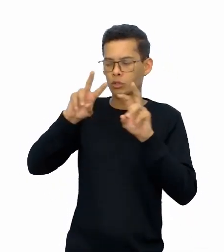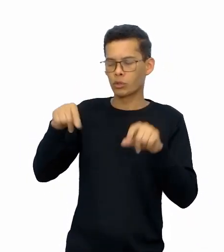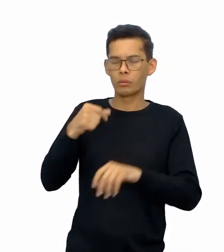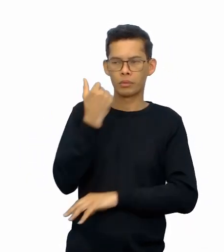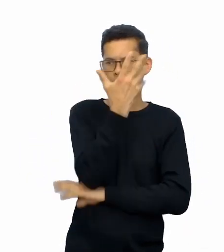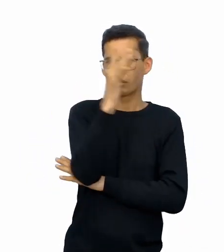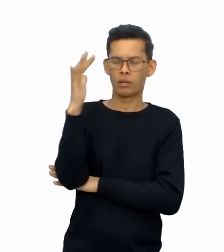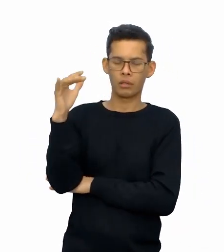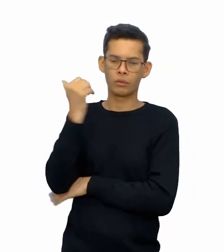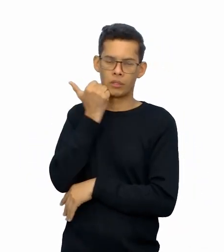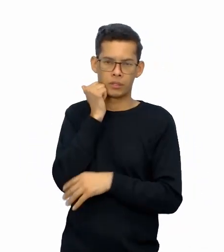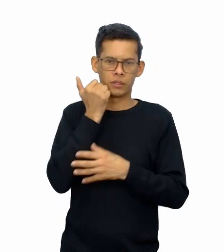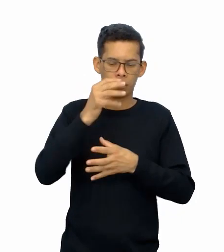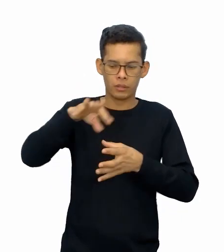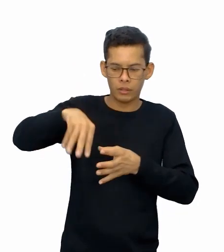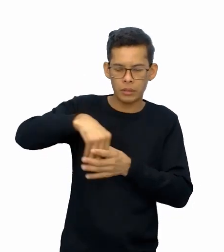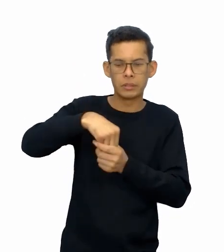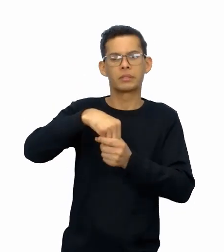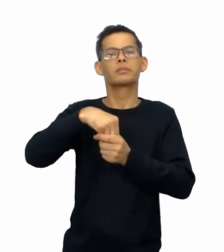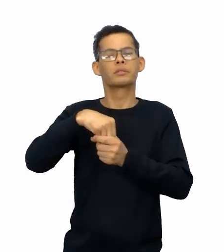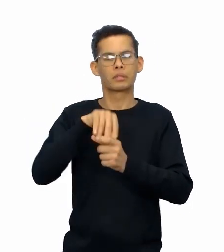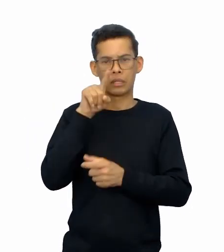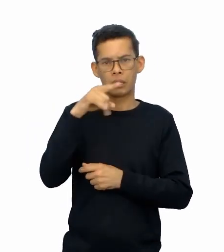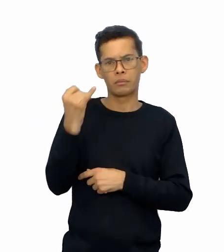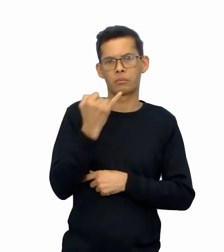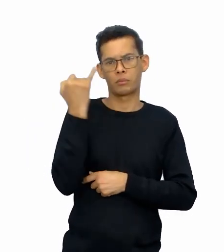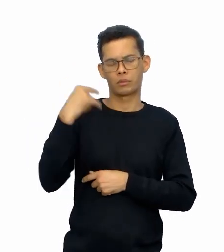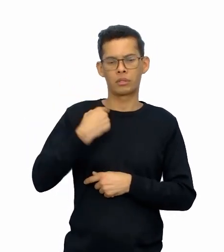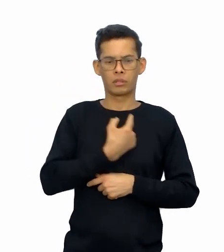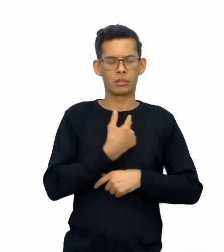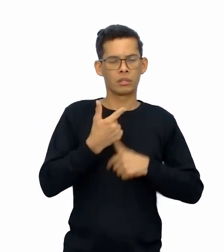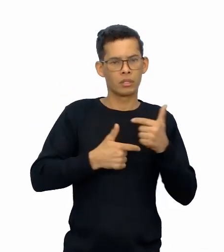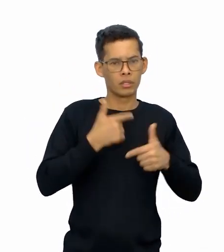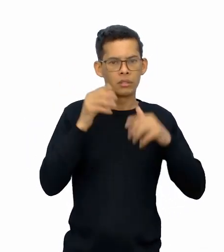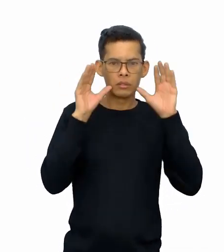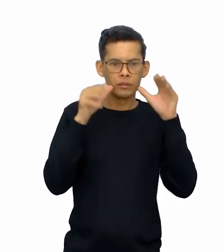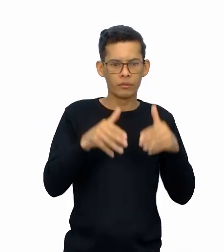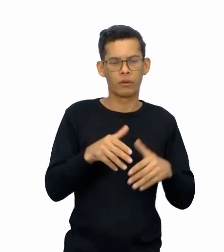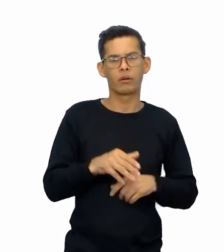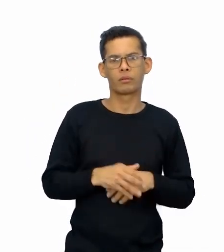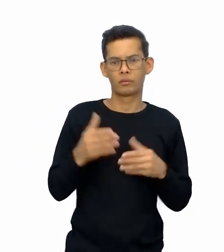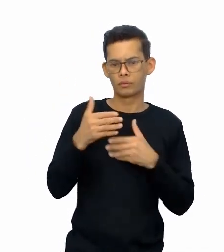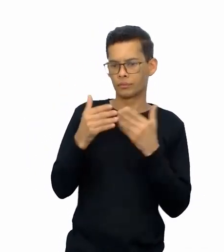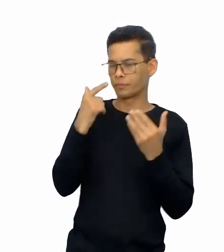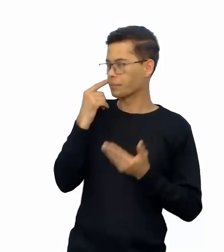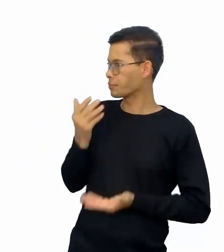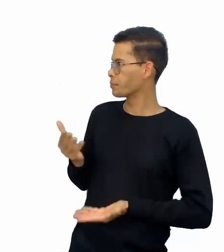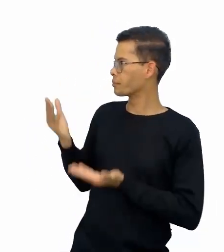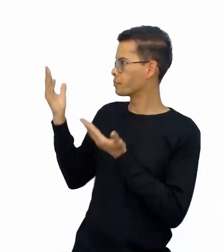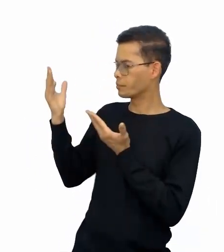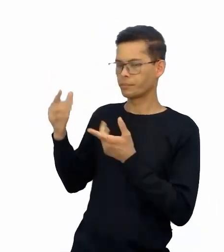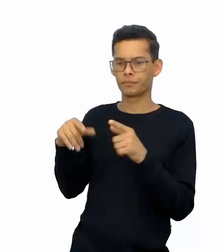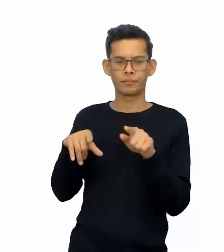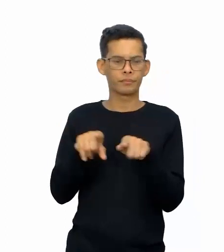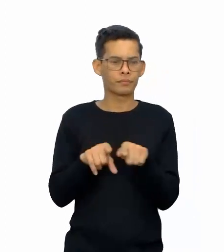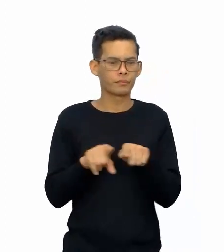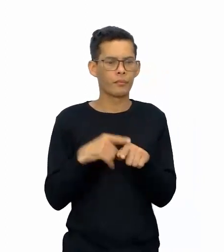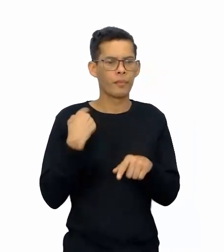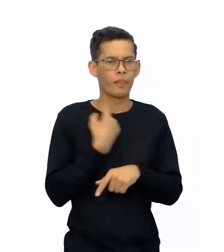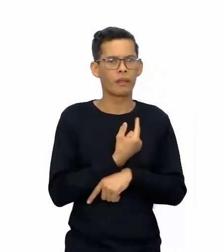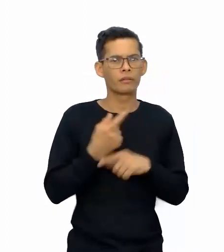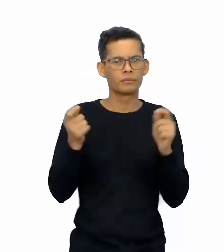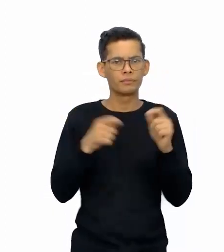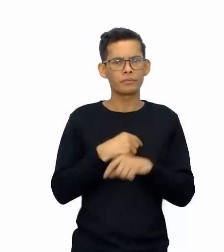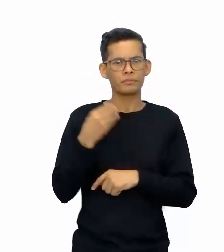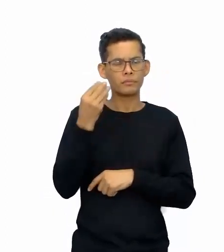né, que é sempre muito importante a gente trabalhar. E, por fim, né, no outro slide, para que a gente possa alinhar aí o experimento